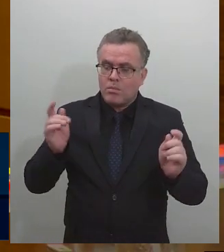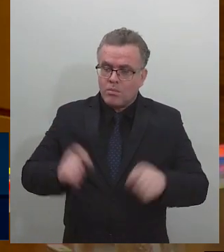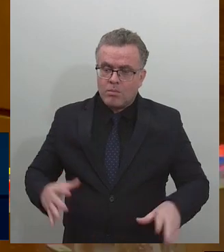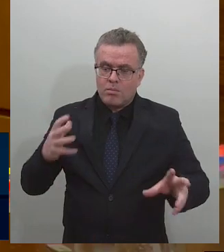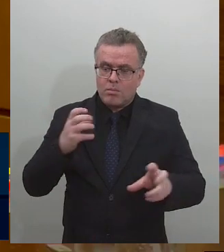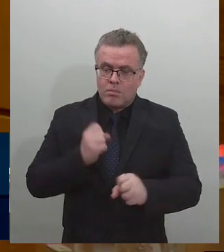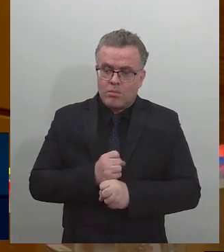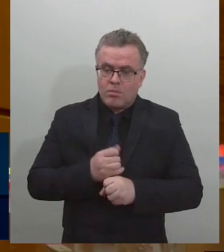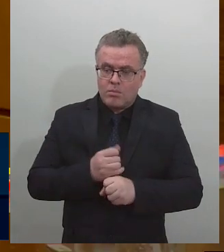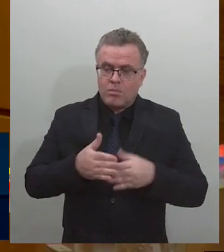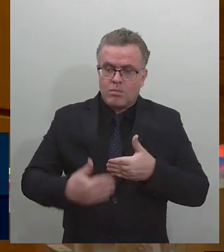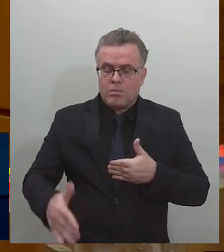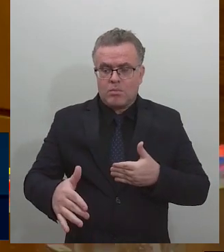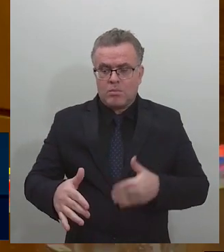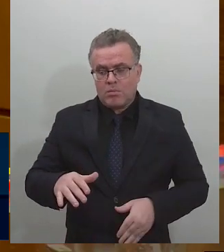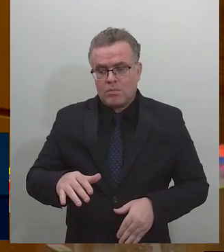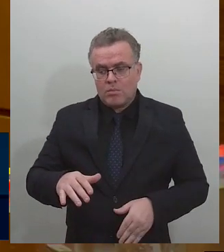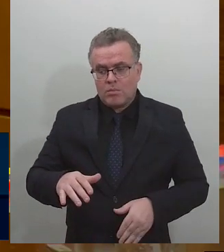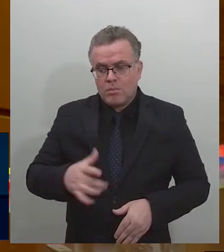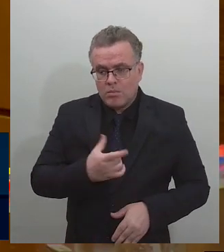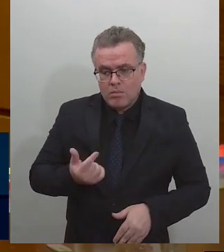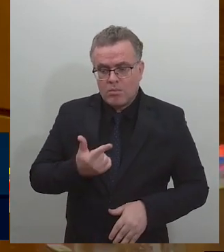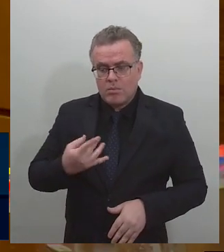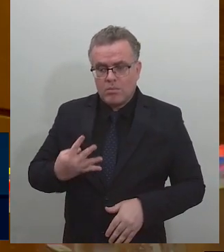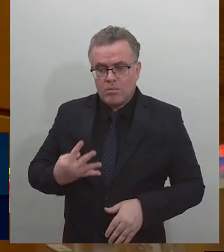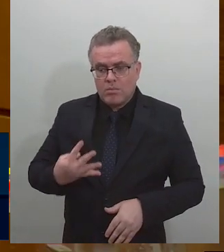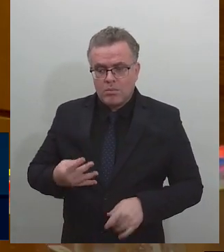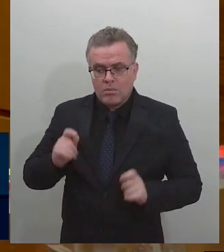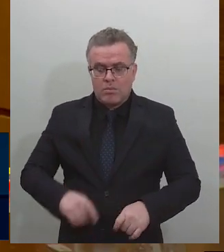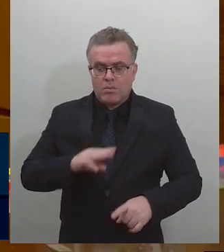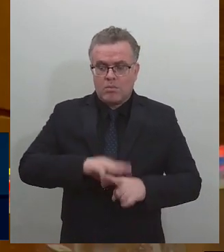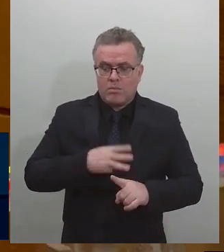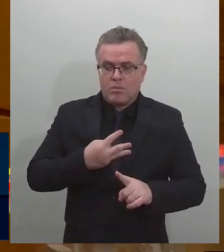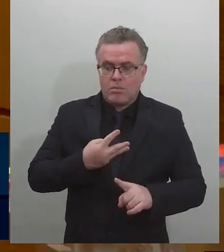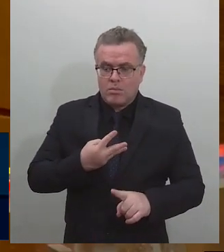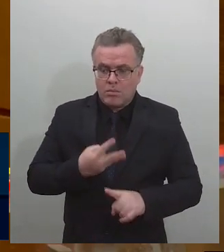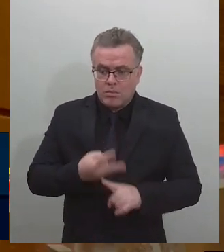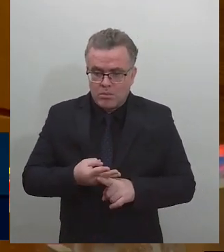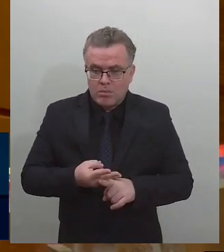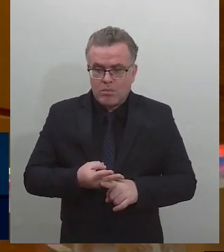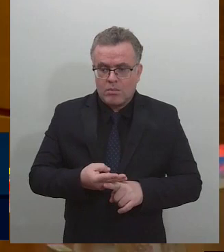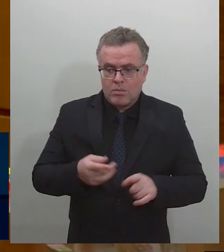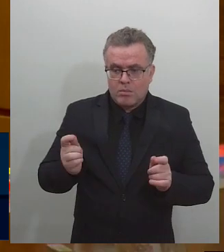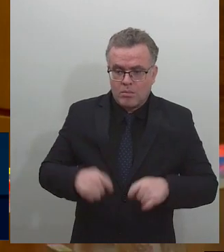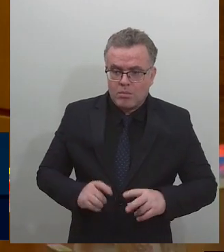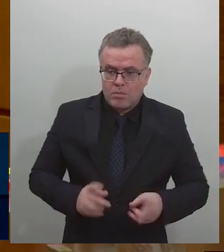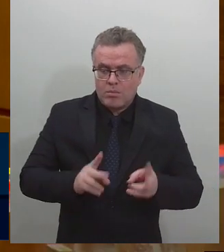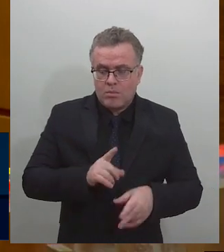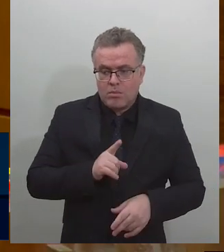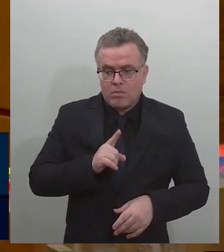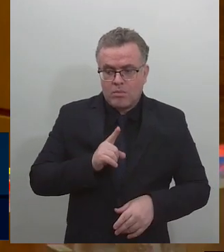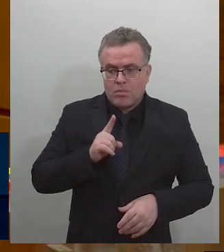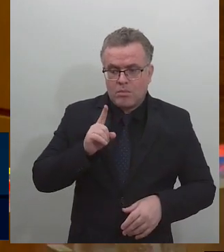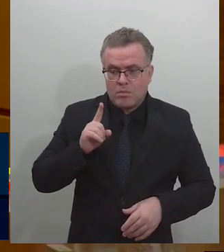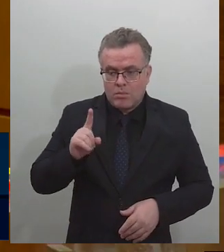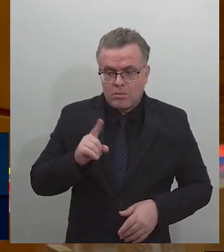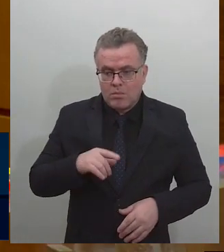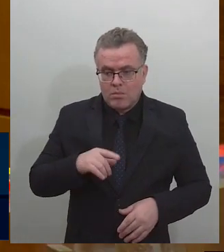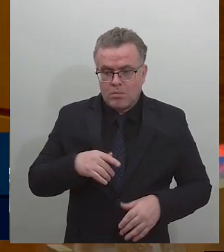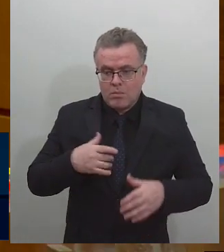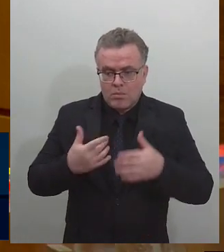inclusive triplicando a nossa bancada na Câmara Municipal de Aracaju. Diversos